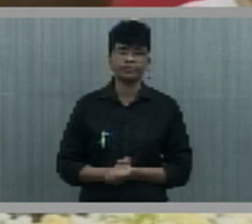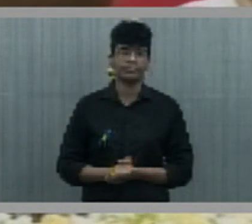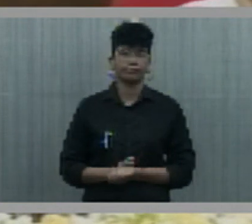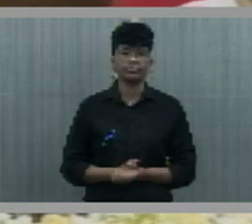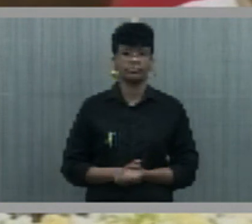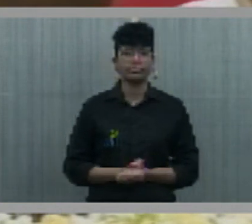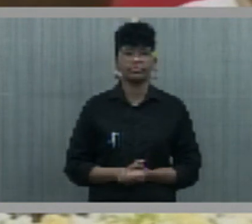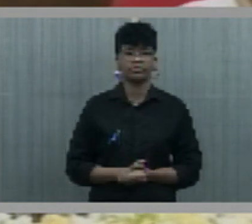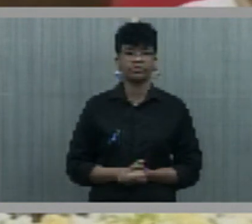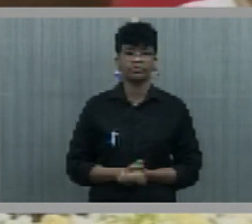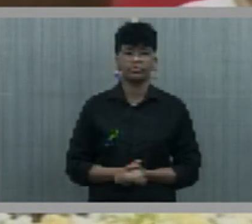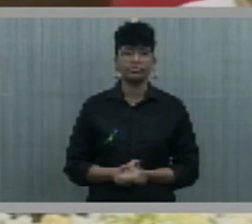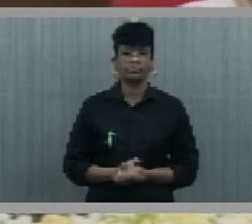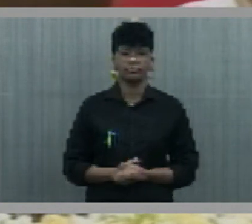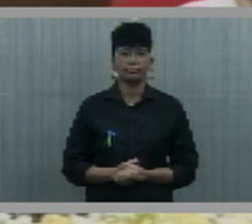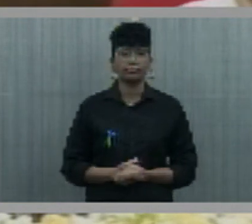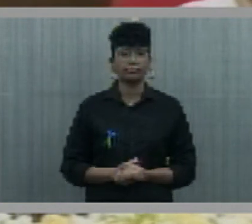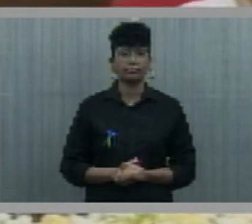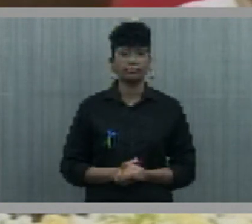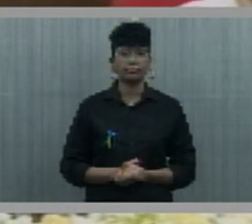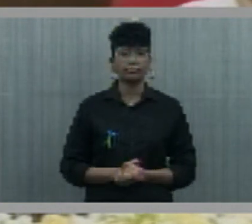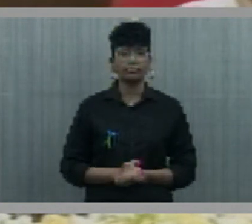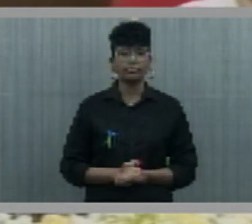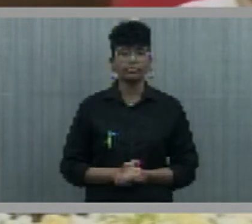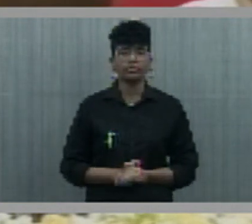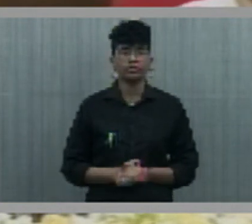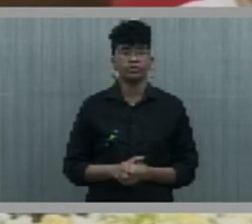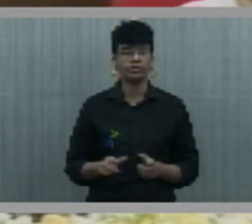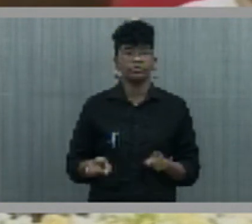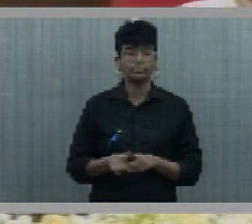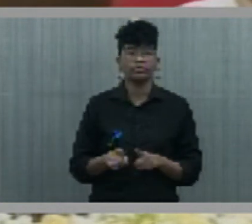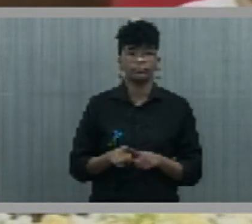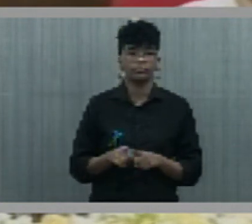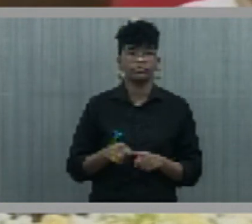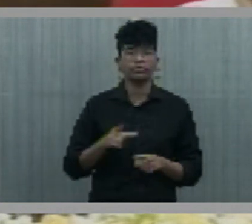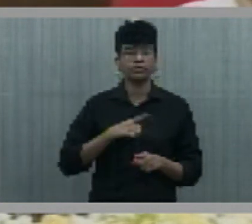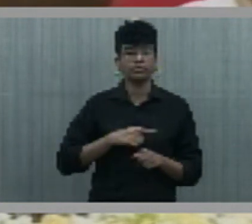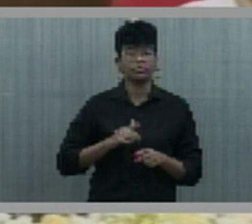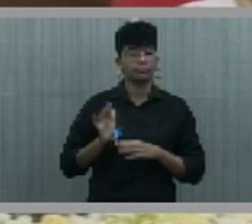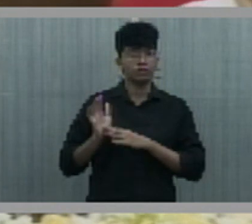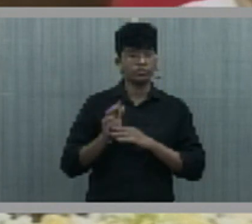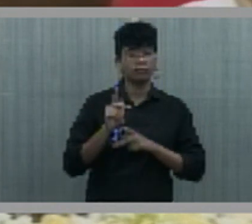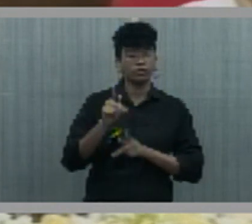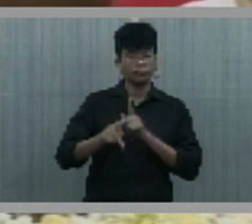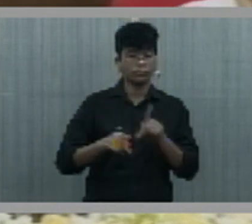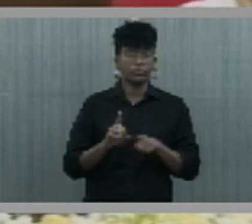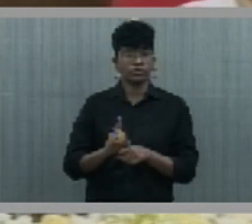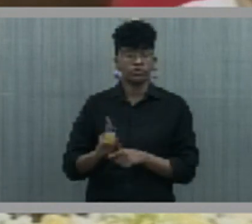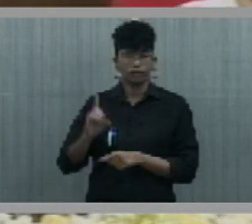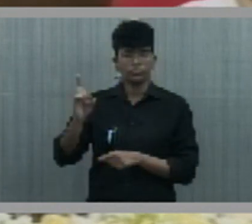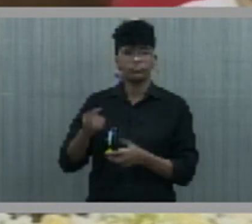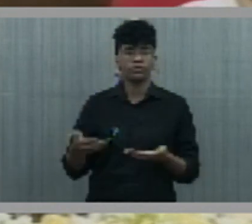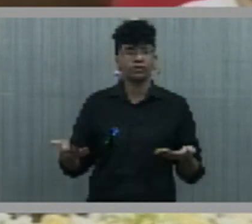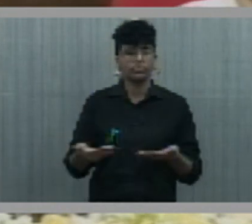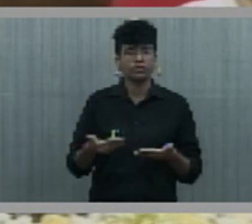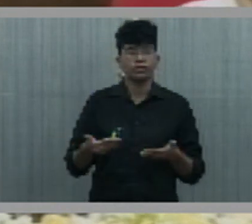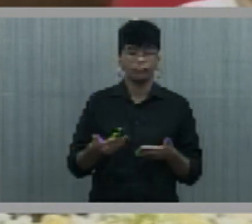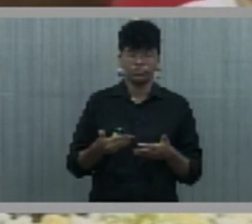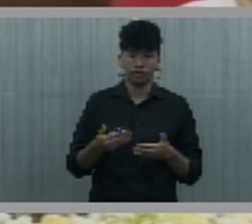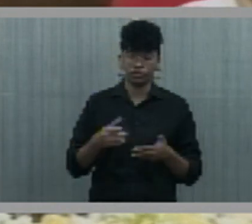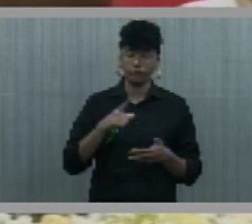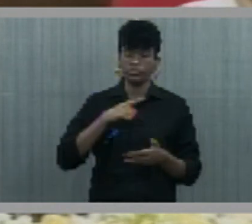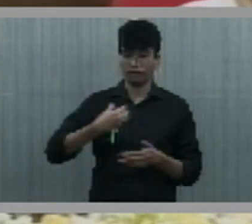E colocando-me a serviço da parcela do povo de Deus que está em